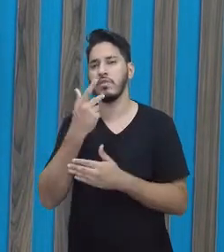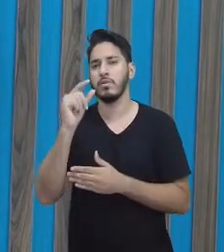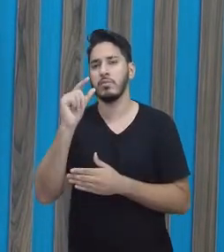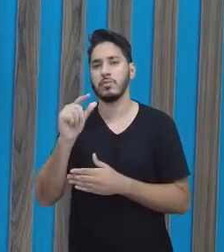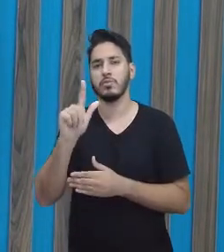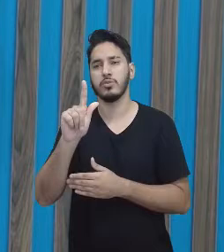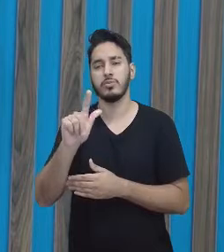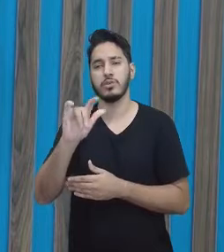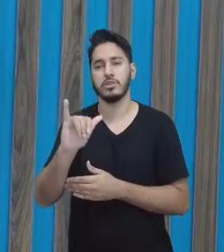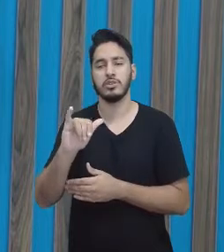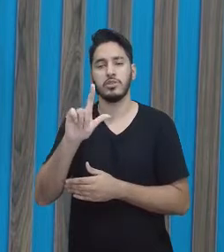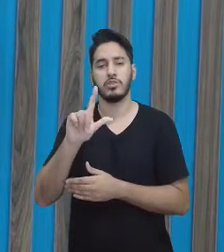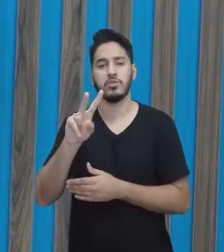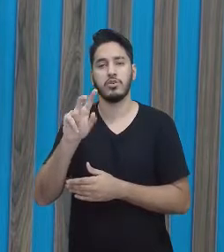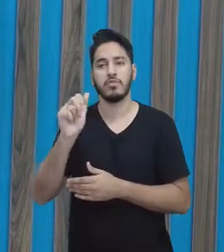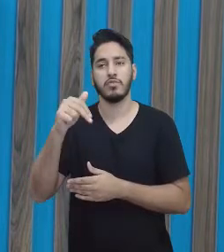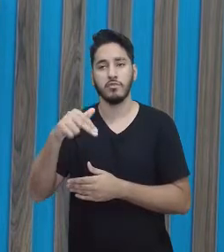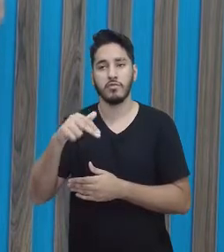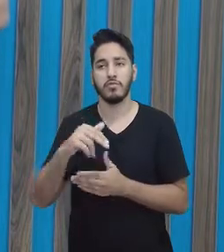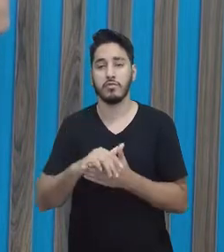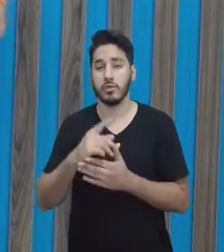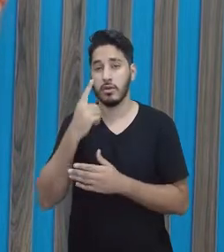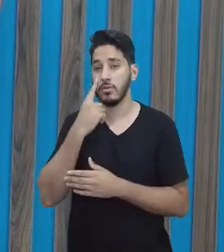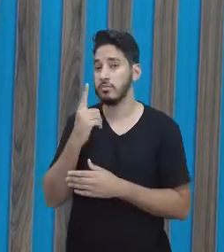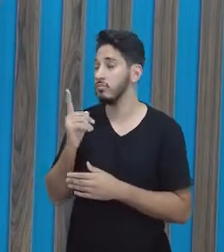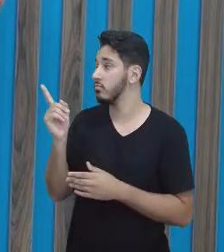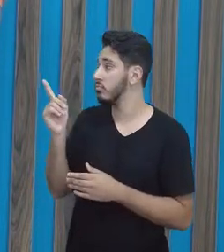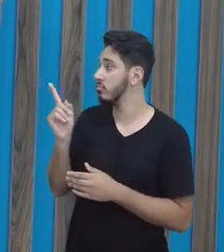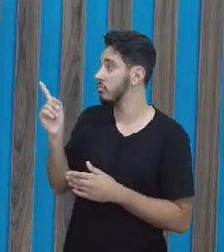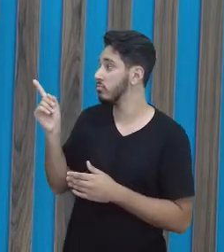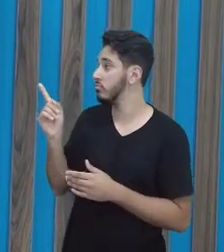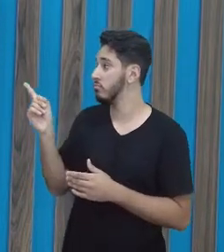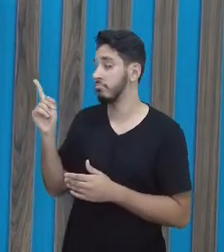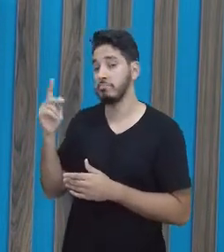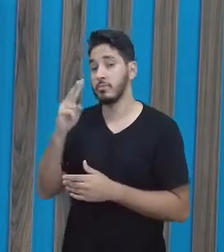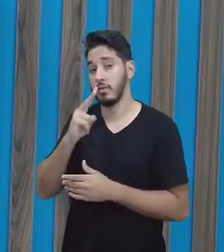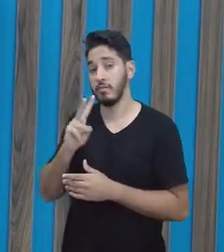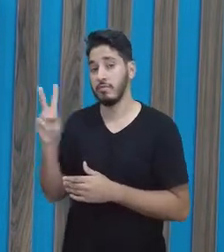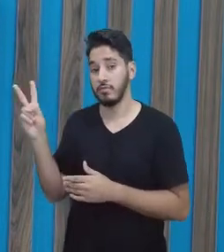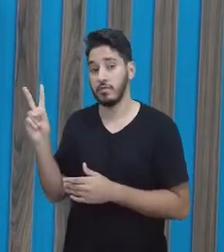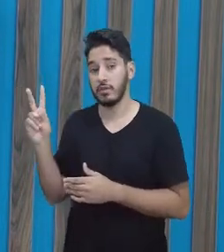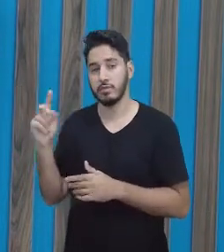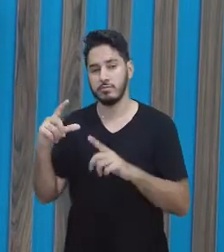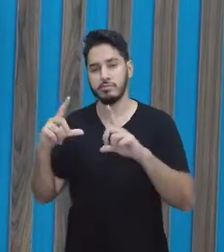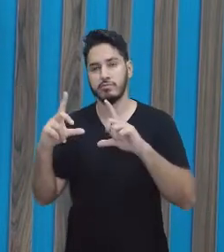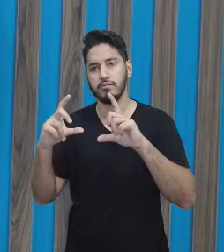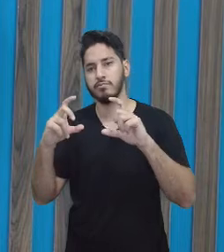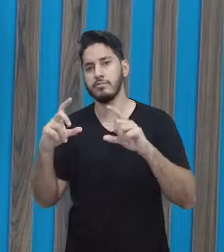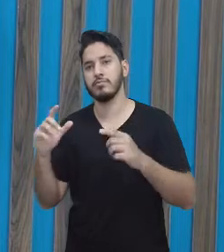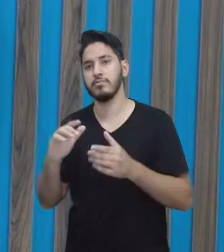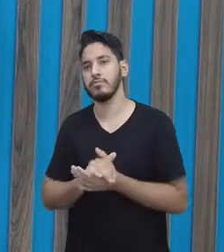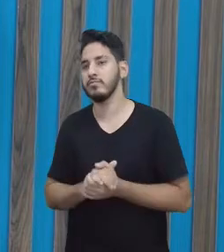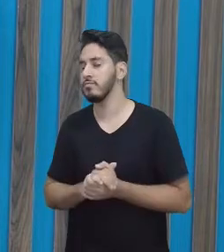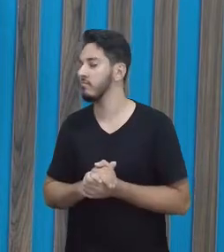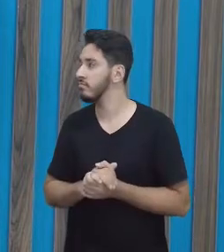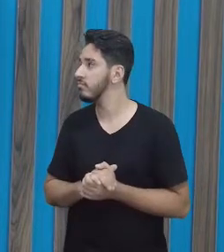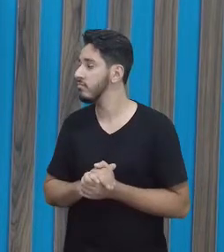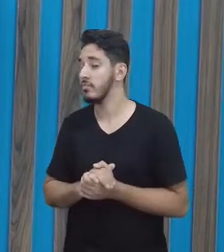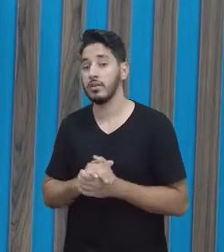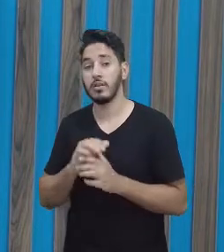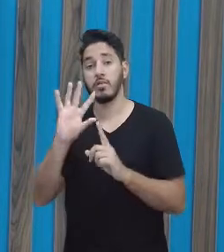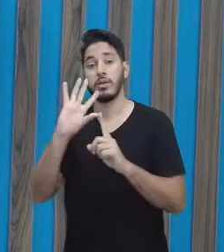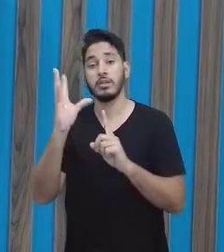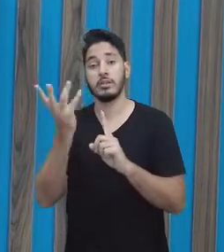Gilvan Samico, que é o gravador, né? Vocês estão vendo aí imagens do Samico, e ele é um artista